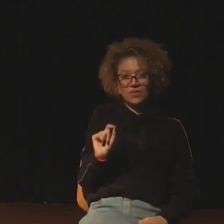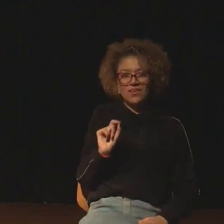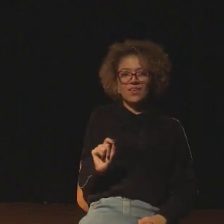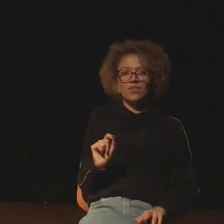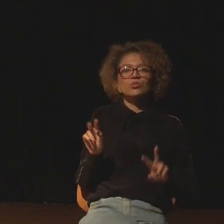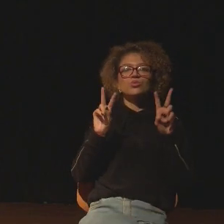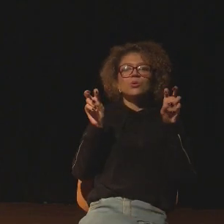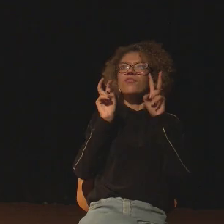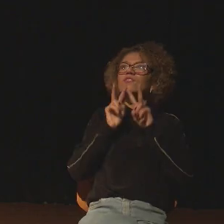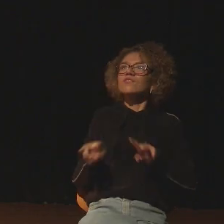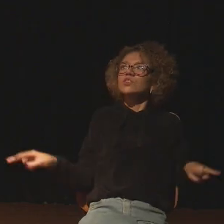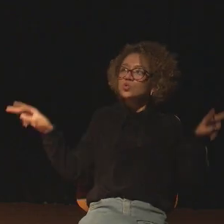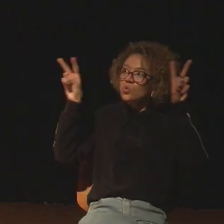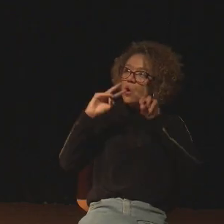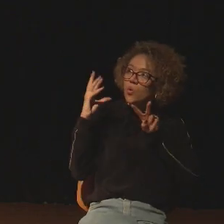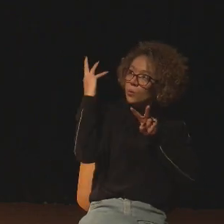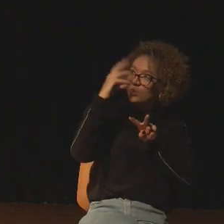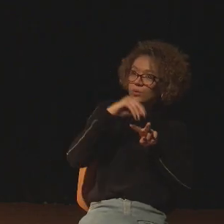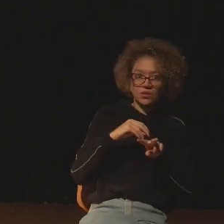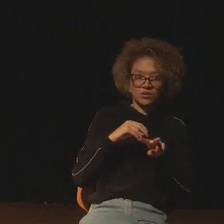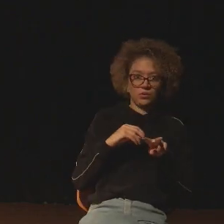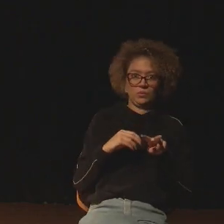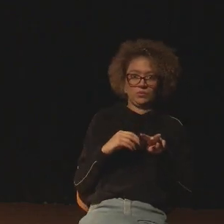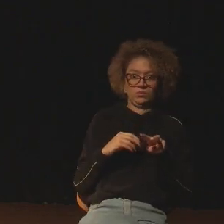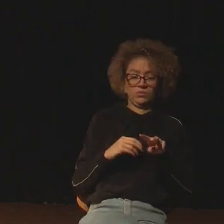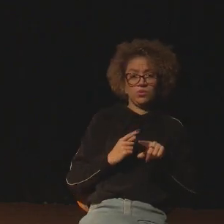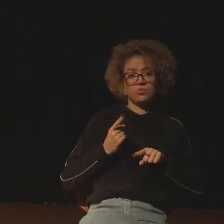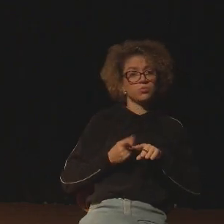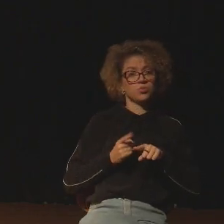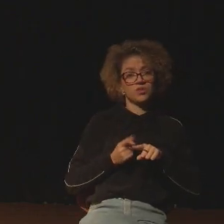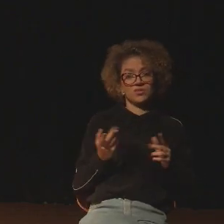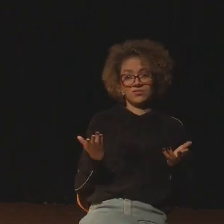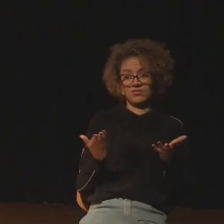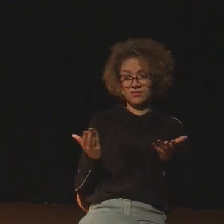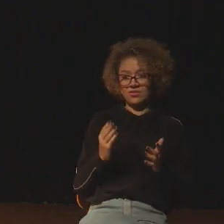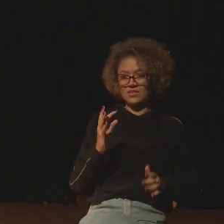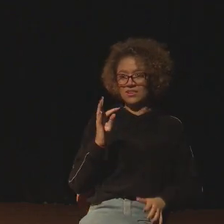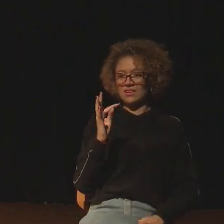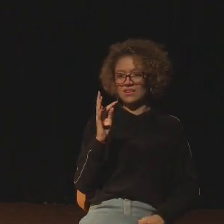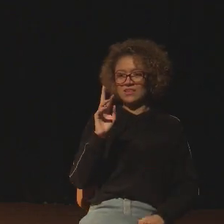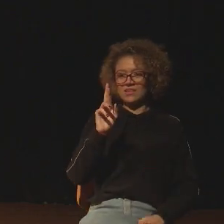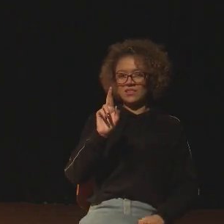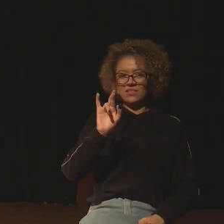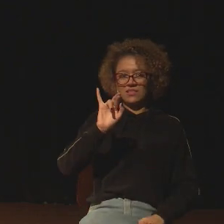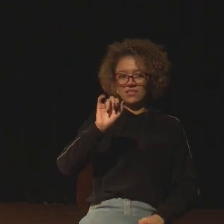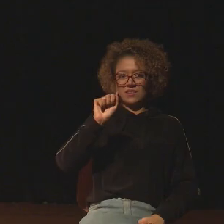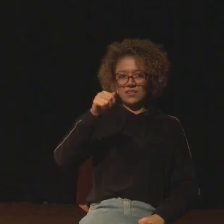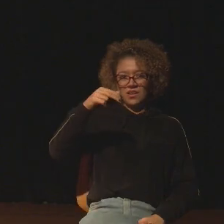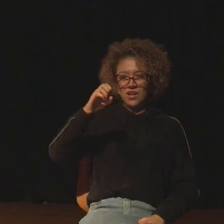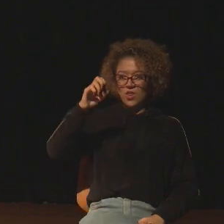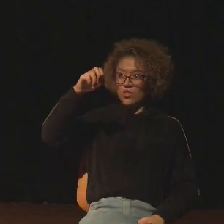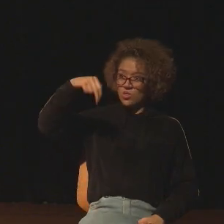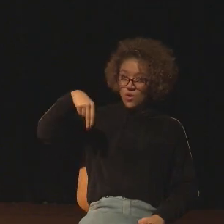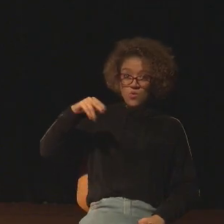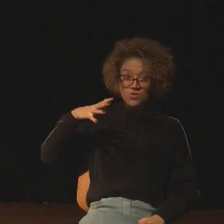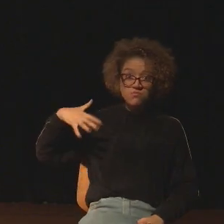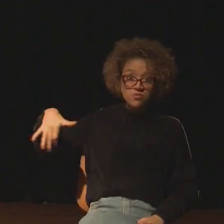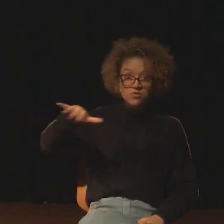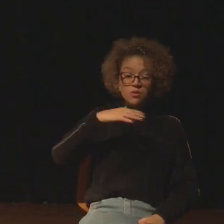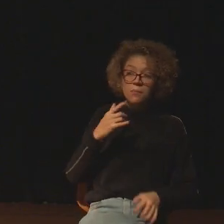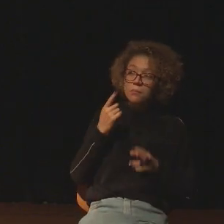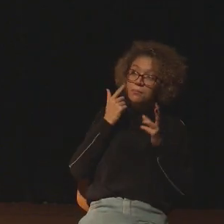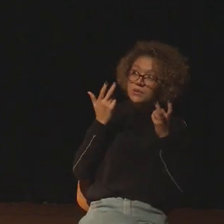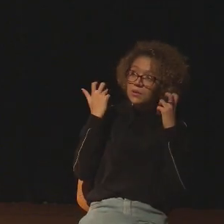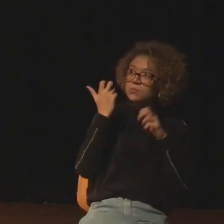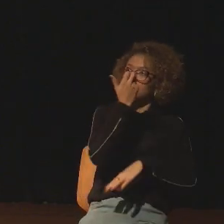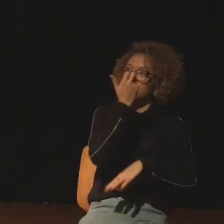paisagístico, que a gente tem aqui o espetáculo que é o Trianon, né, que é essa massa verde de Mata Atlântica, e essa